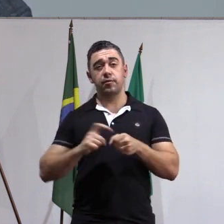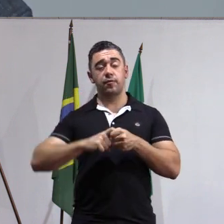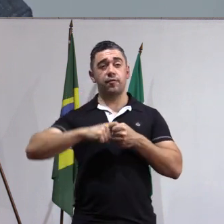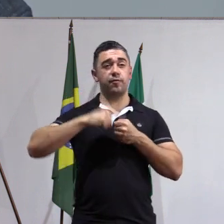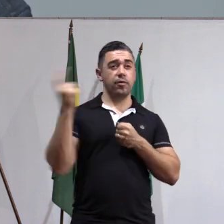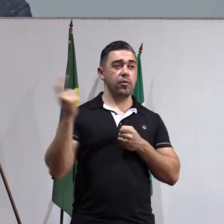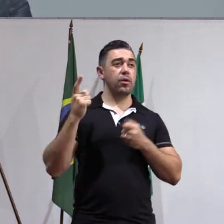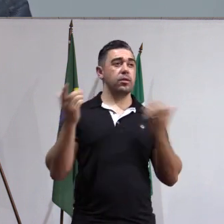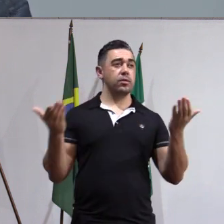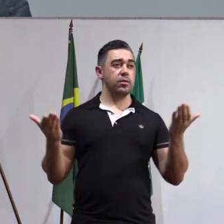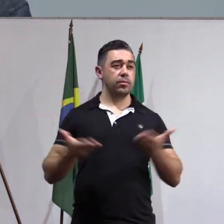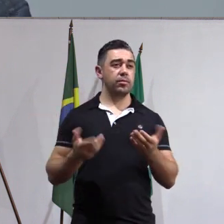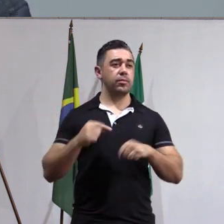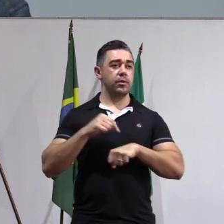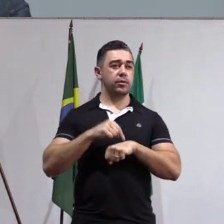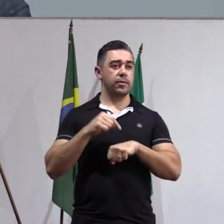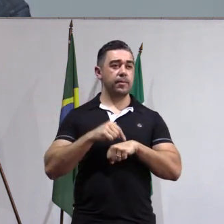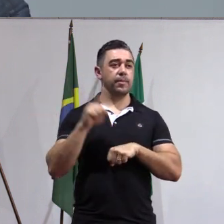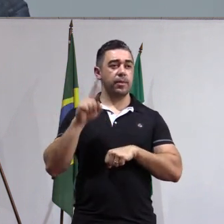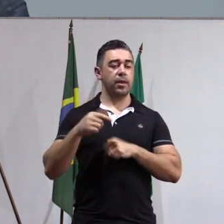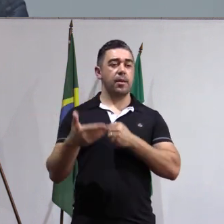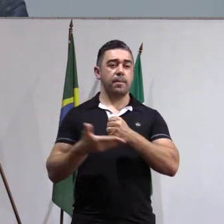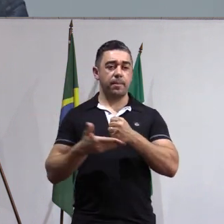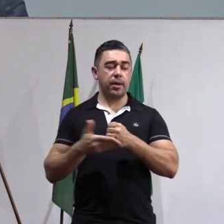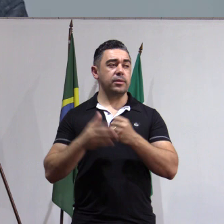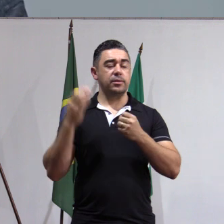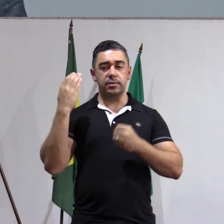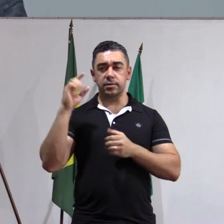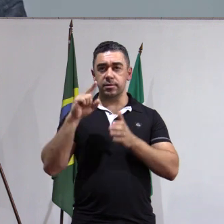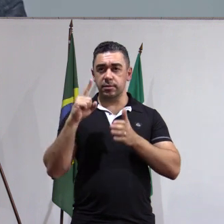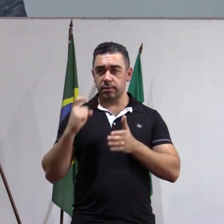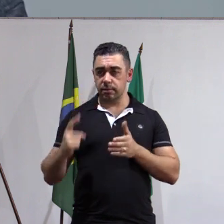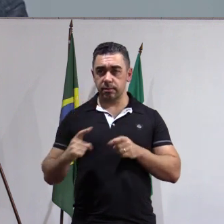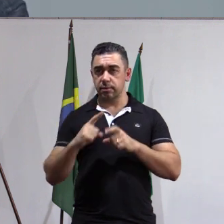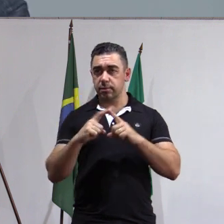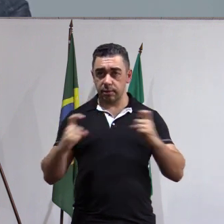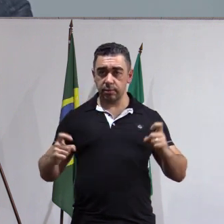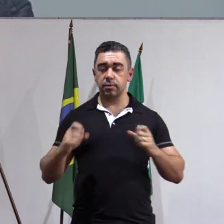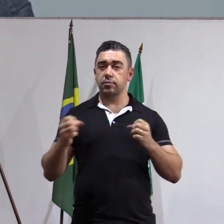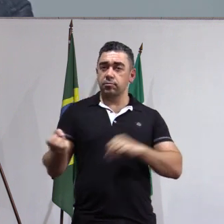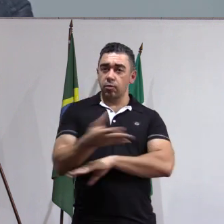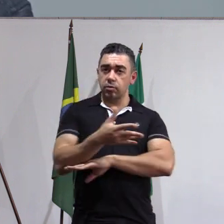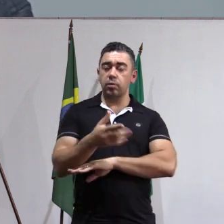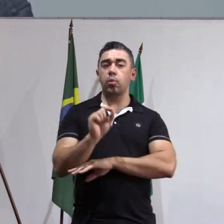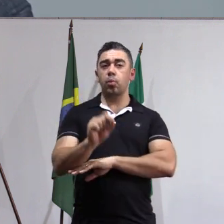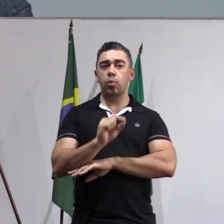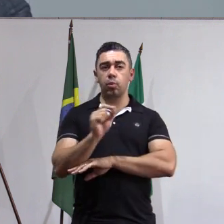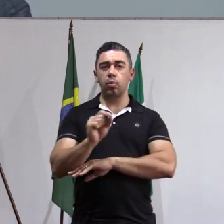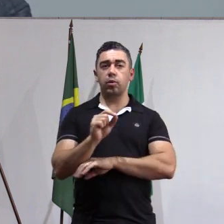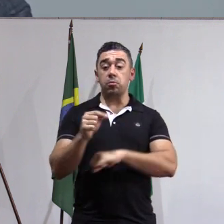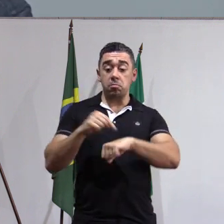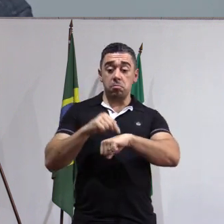imediata. Esta é uma base da ciência moderna. A associação exclusiva ao